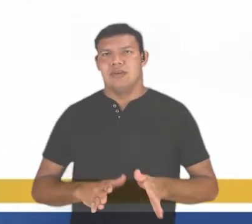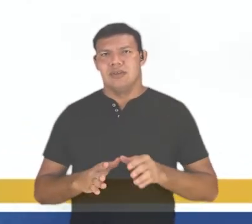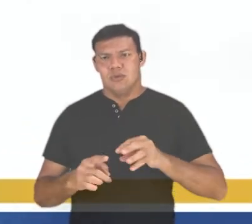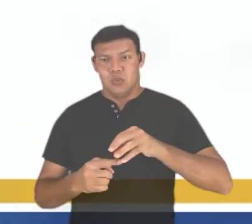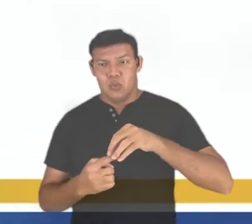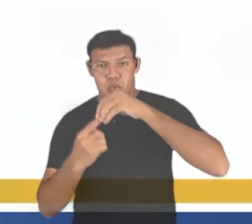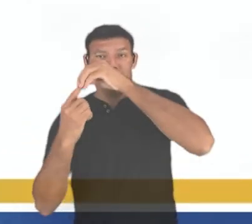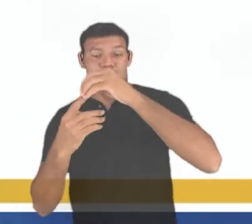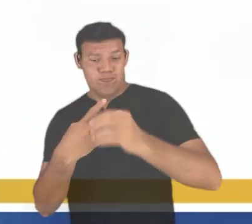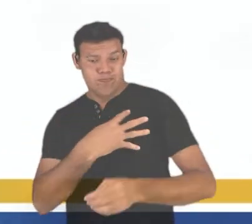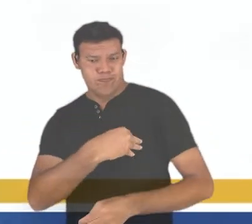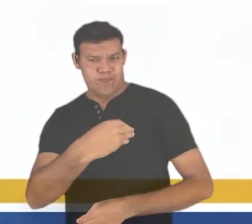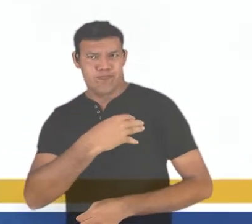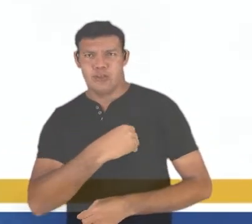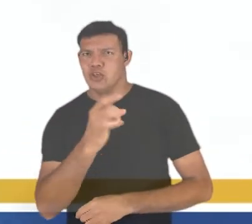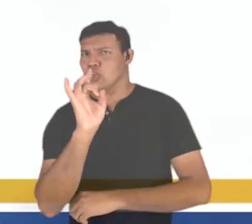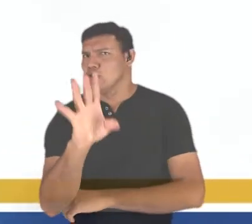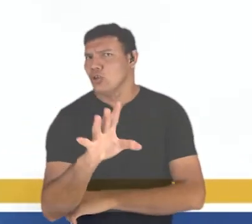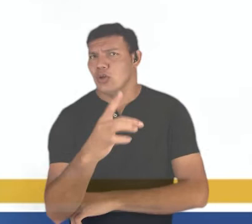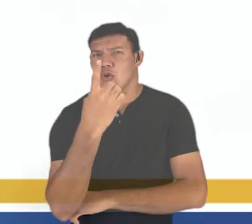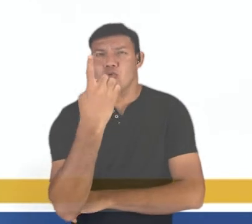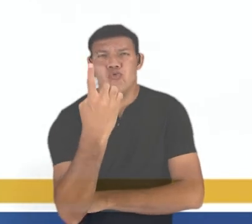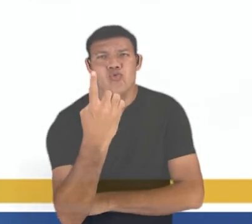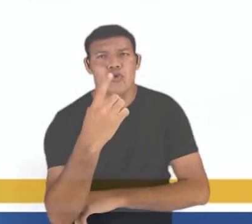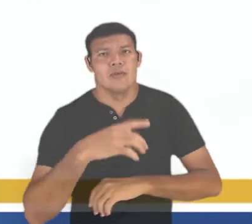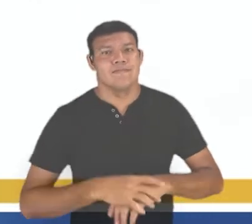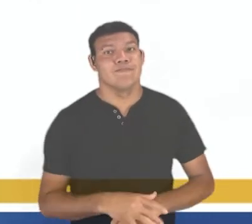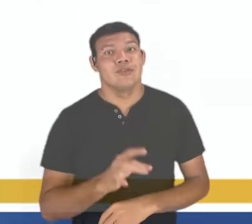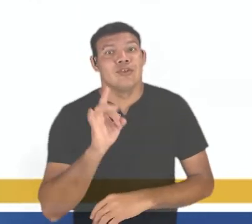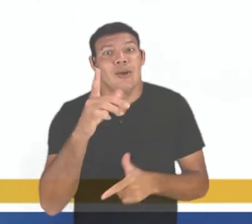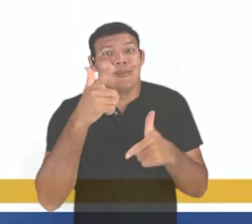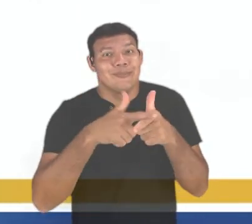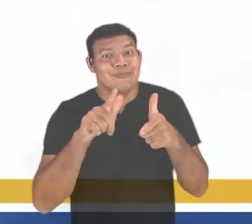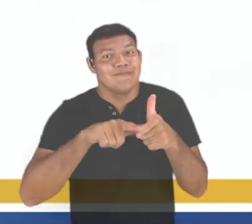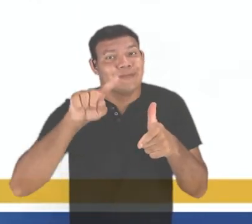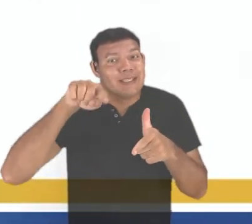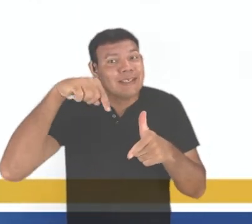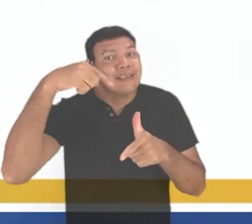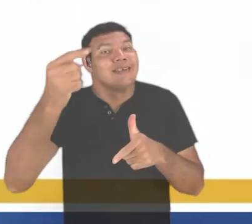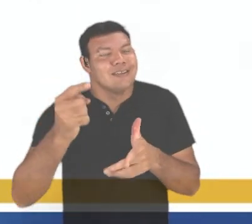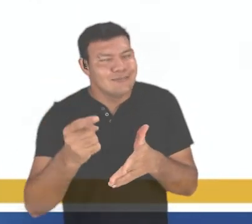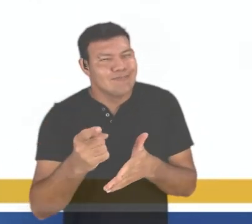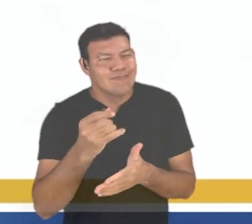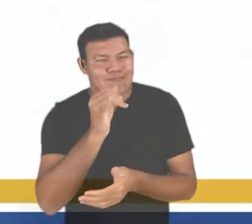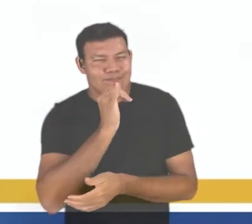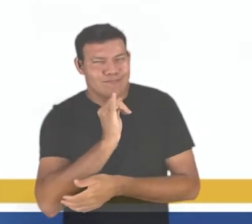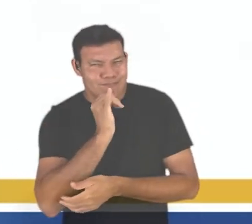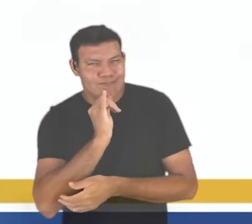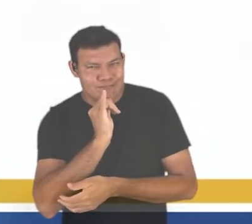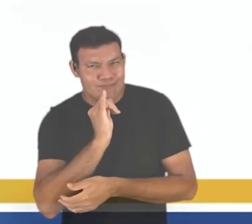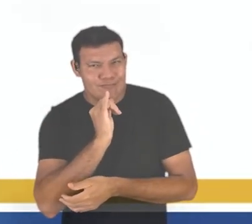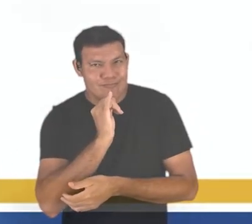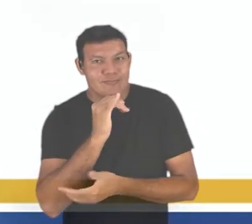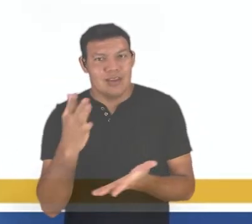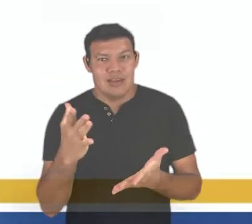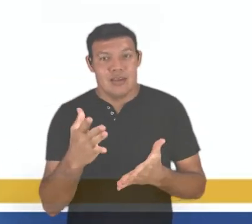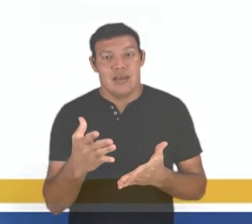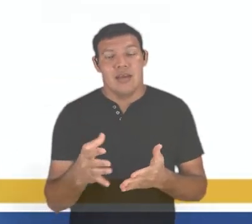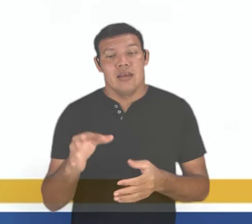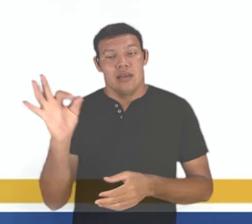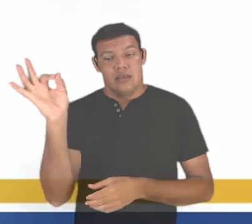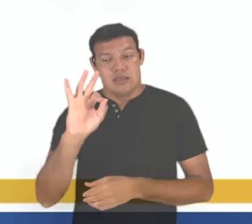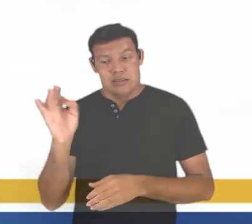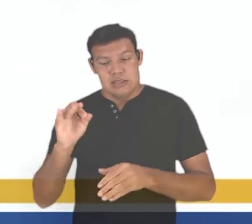único. Cada casal só podia ter um filho. Só que eles acarretaram um problema depois disso. Lembra que eu citei na introdução?